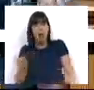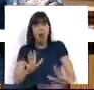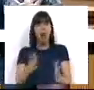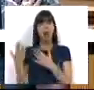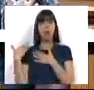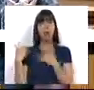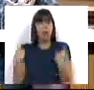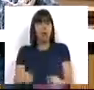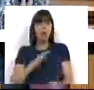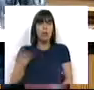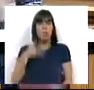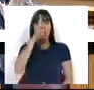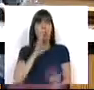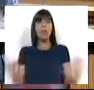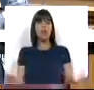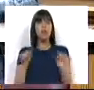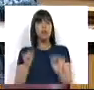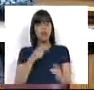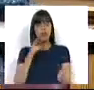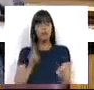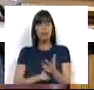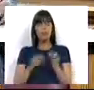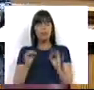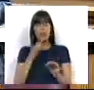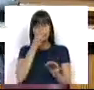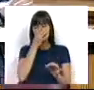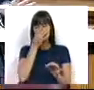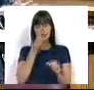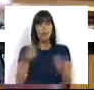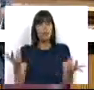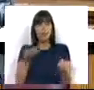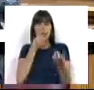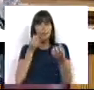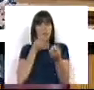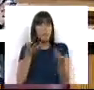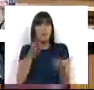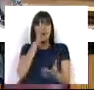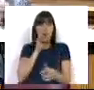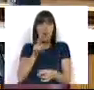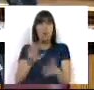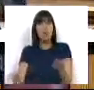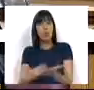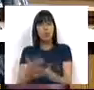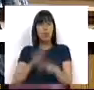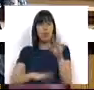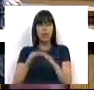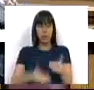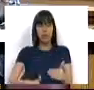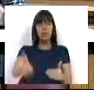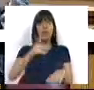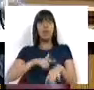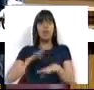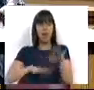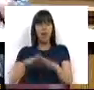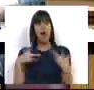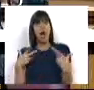com responsabilidade, Sr. Primeiro-Ministro. E isto, de facto, é dilapidador, porque aquilo que o Governo se propõe fazer para os próximos tempos